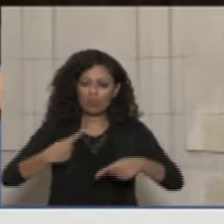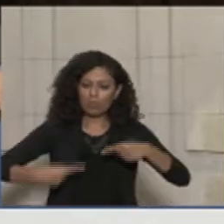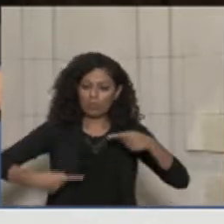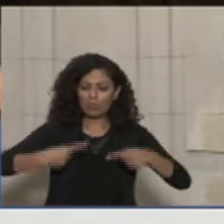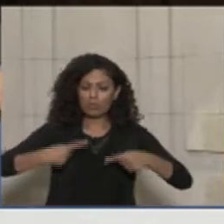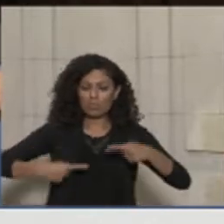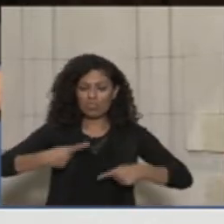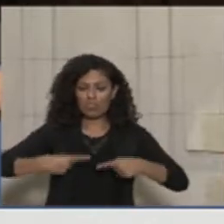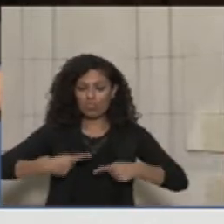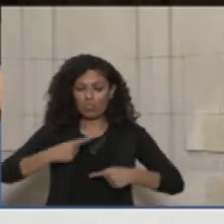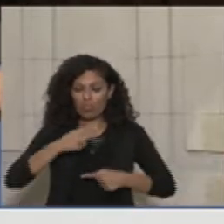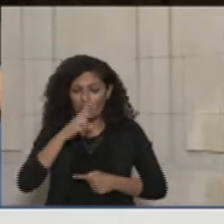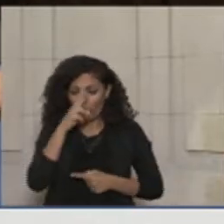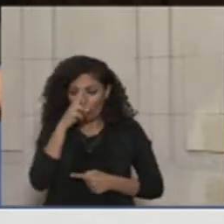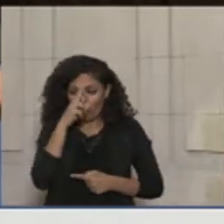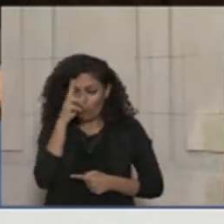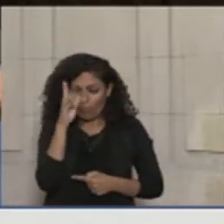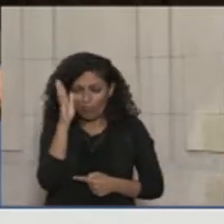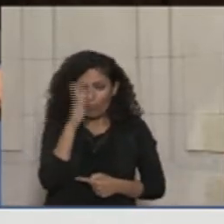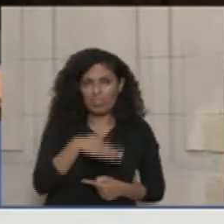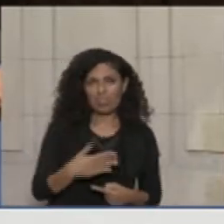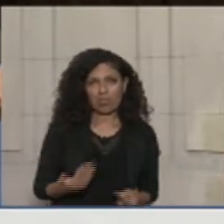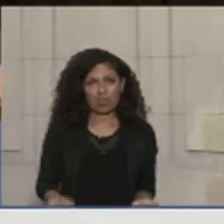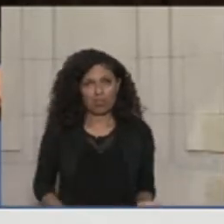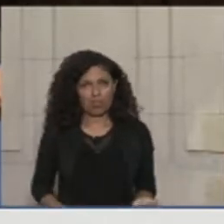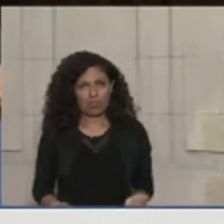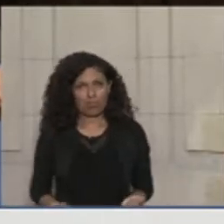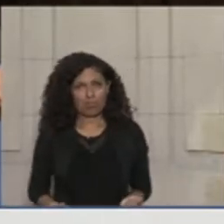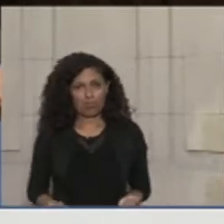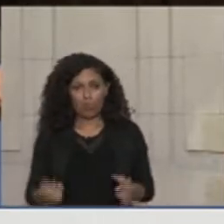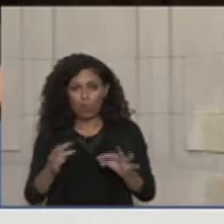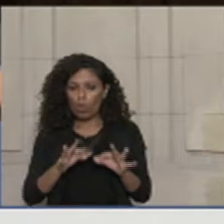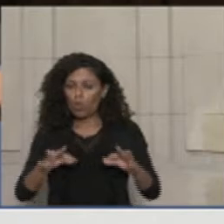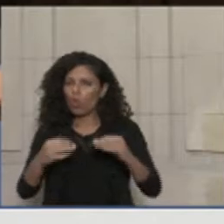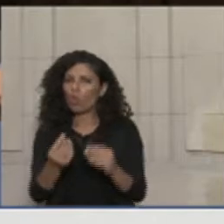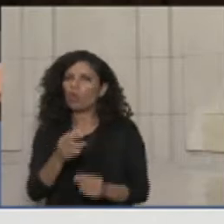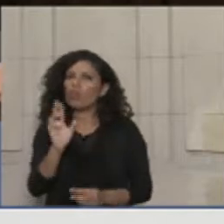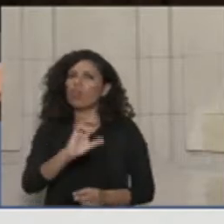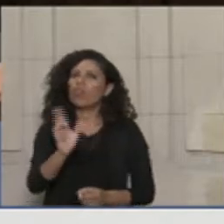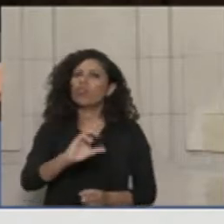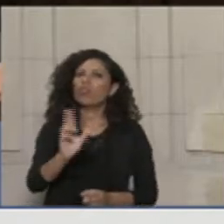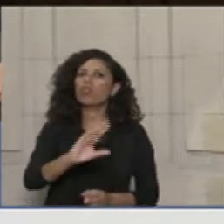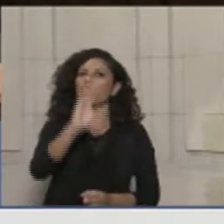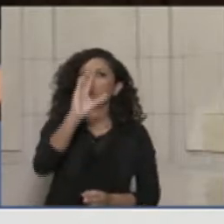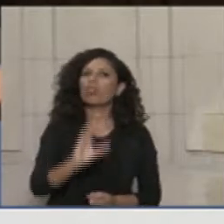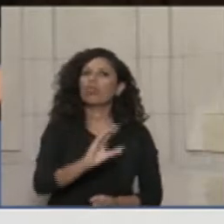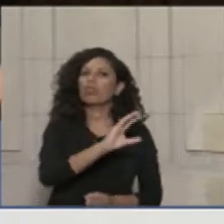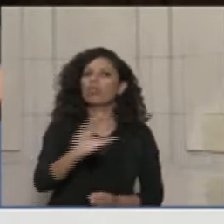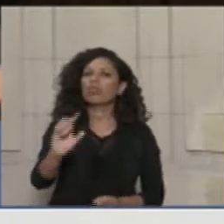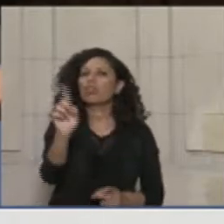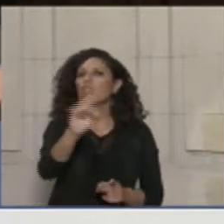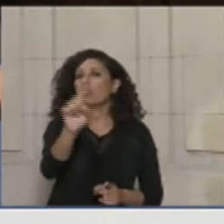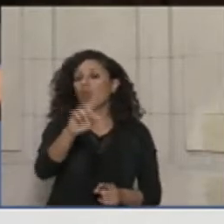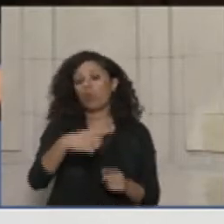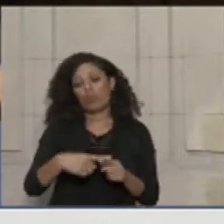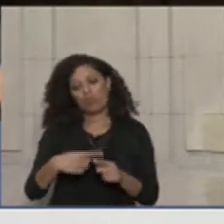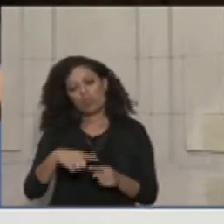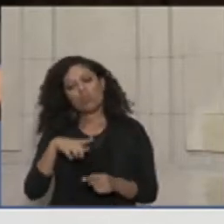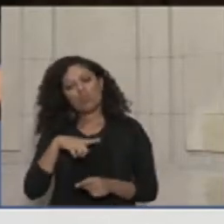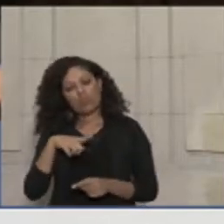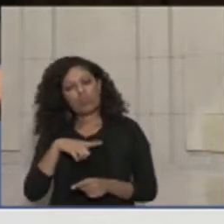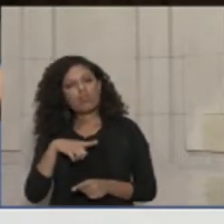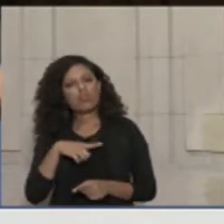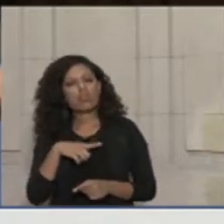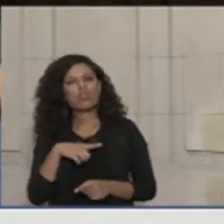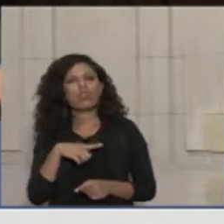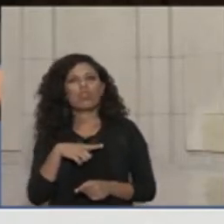muito cruel. Não era toda a igreja, porque tinha aqui no Rio de Janeiro, lá